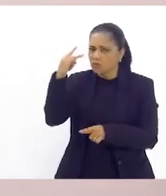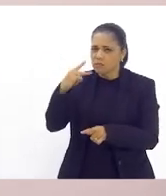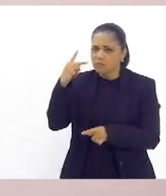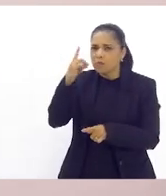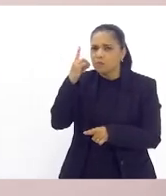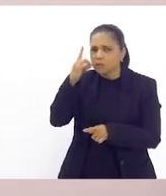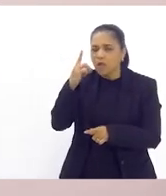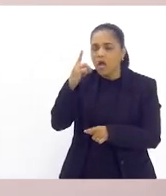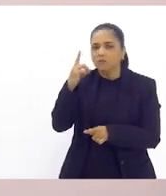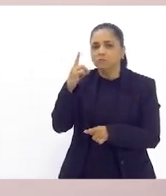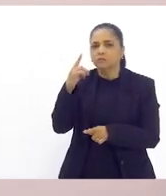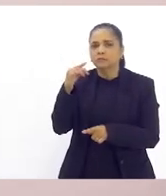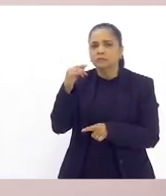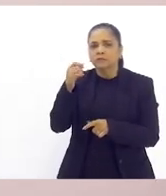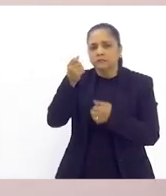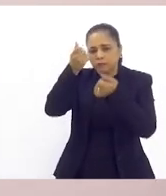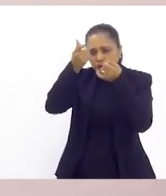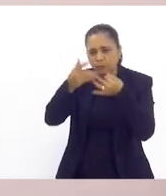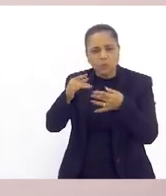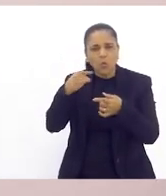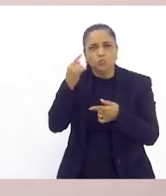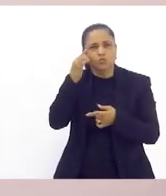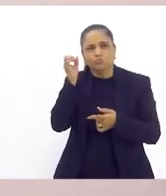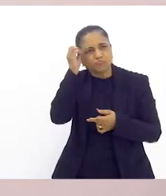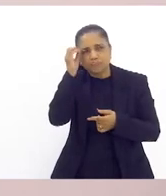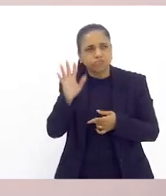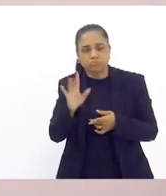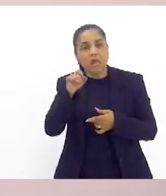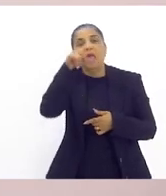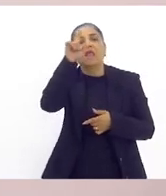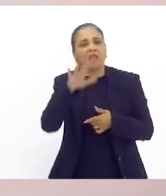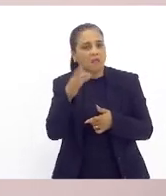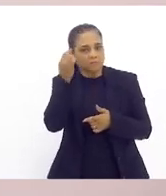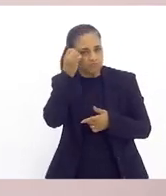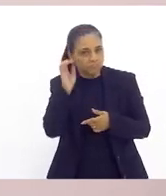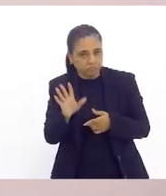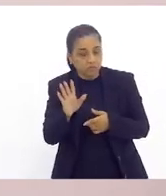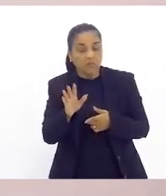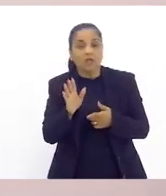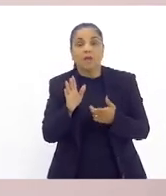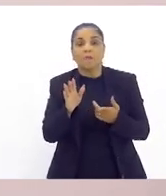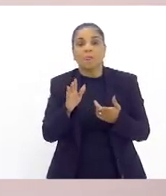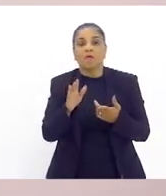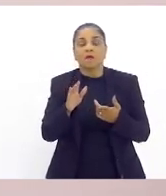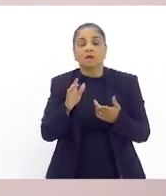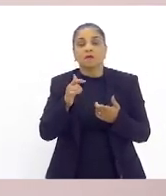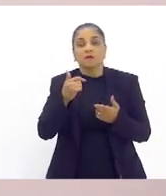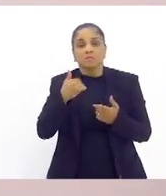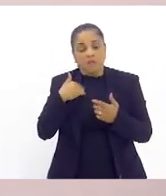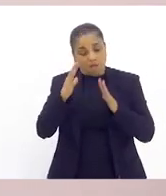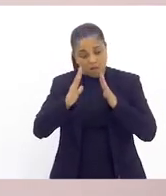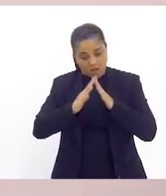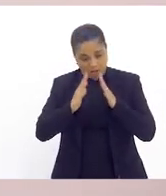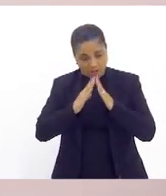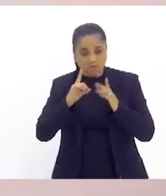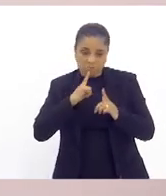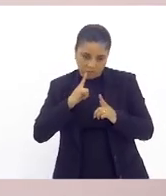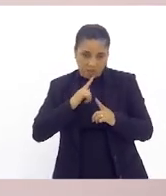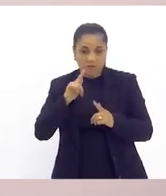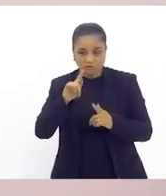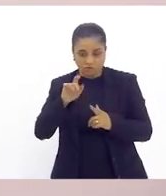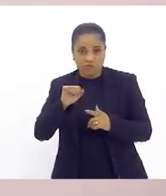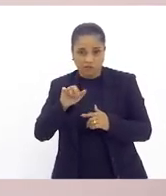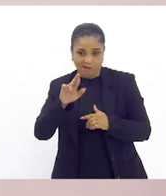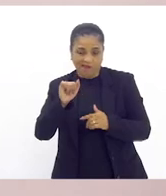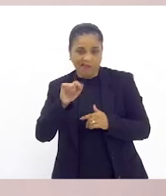muito triste eu não me recordo quem me desculpa falha a memória muito triste a gente está em casa a nossa casa quem tem gerador melhor ainda né